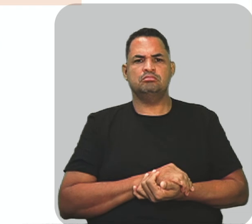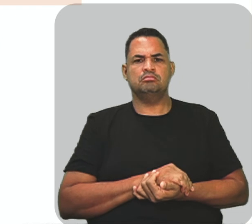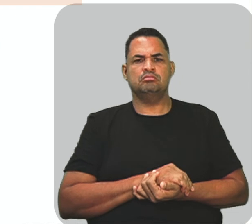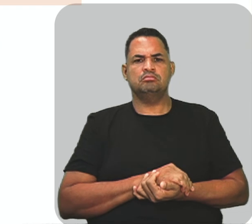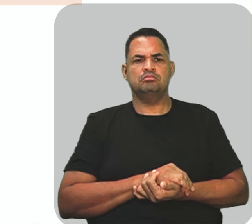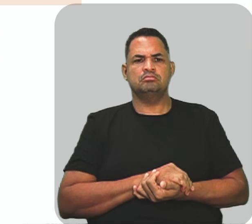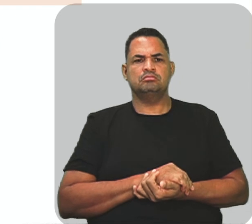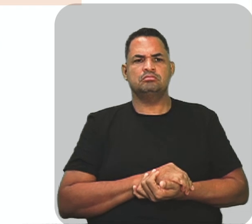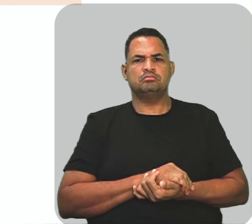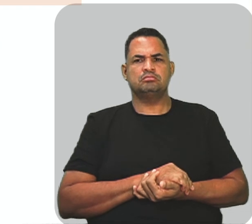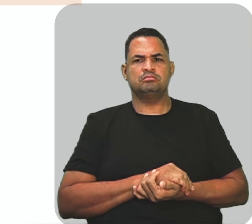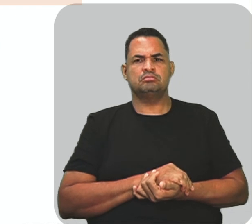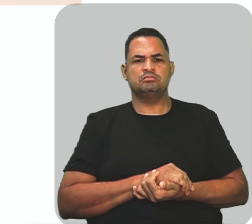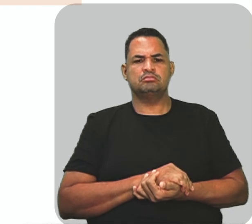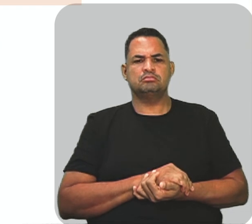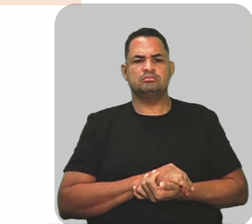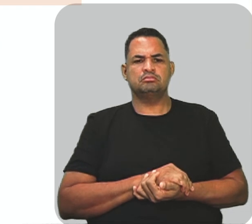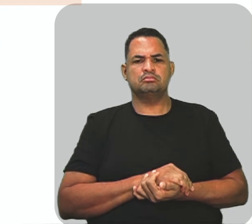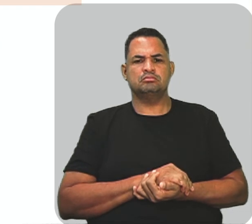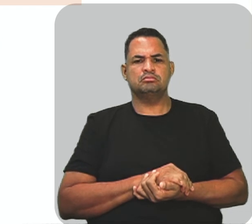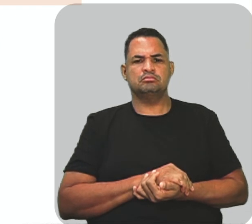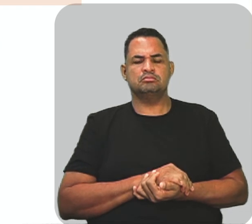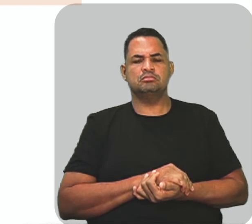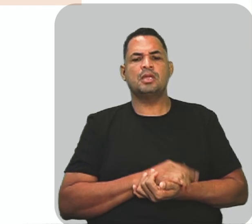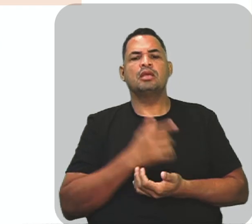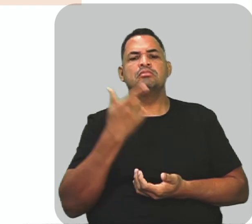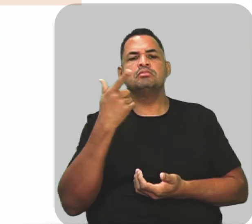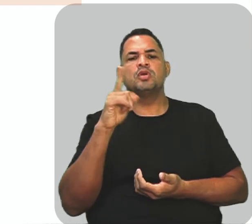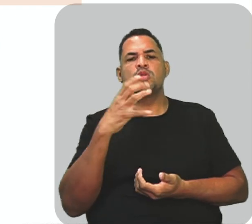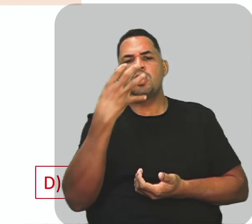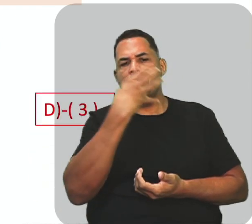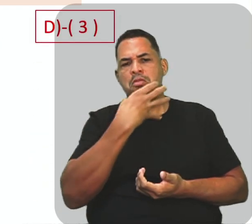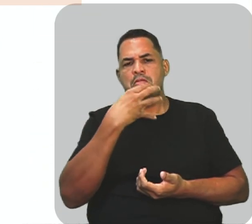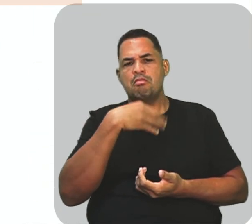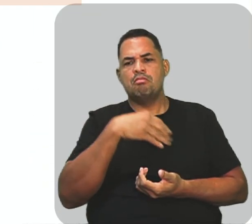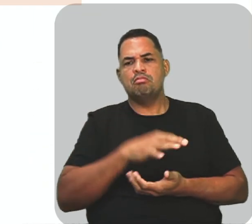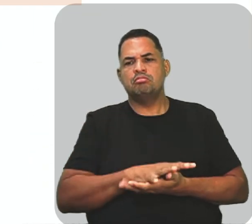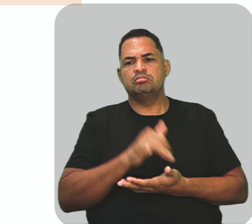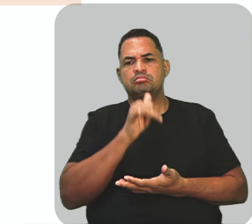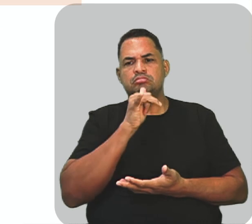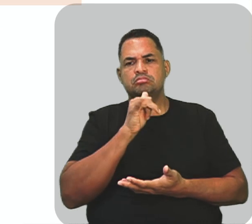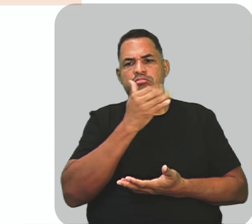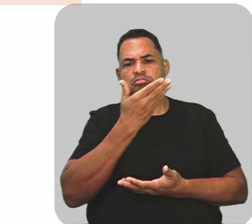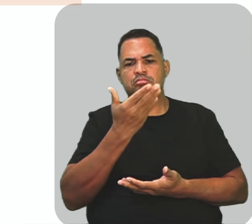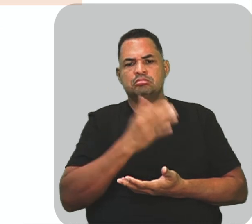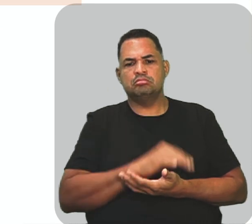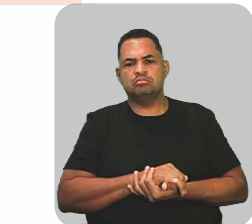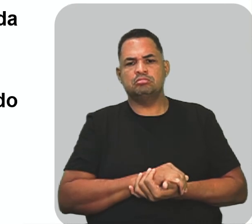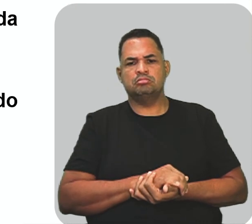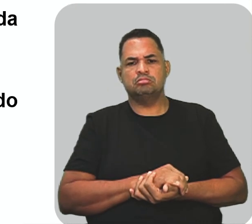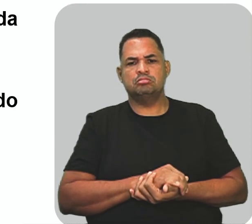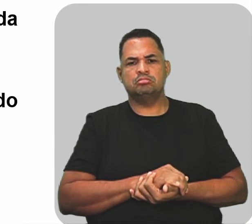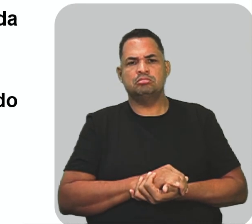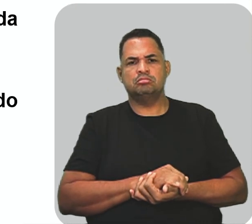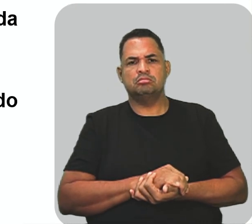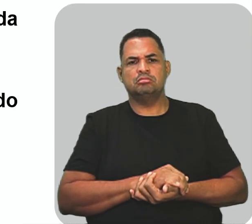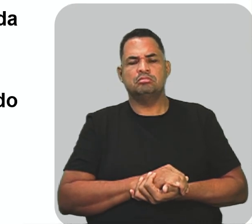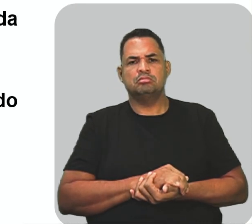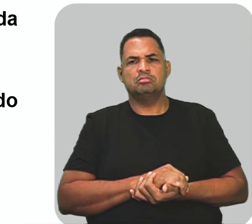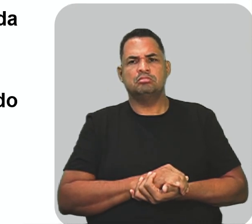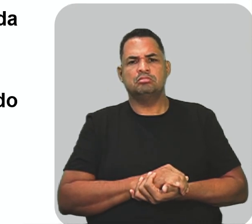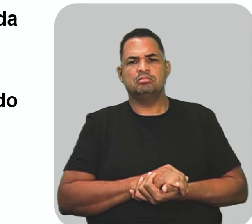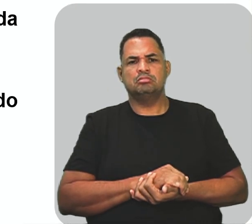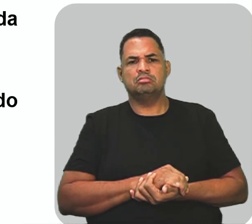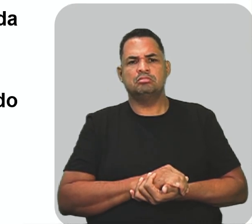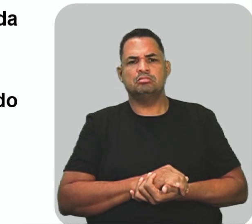aqui, então, mais outro exemplo de música, tá? Também que a gente deixa, porque são 5 questões,